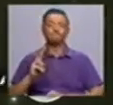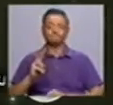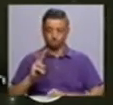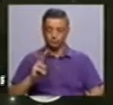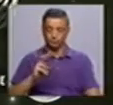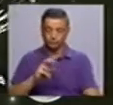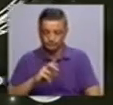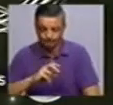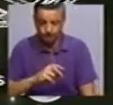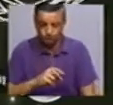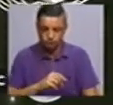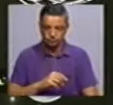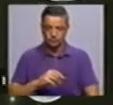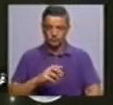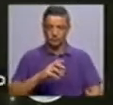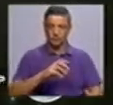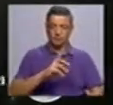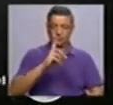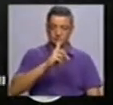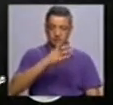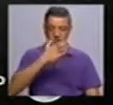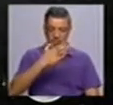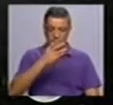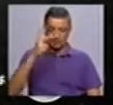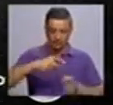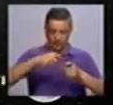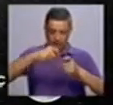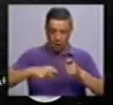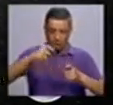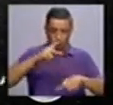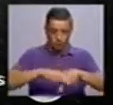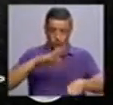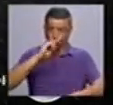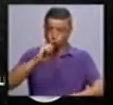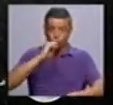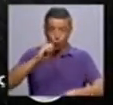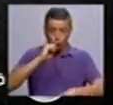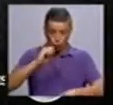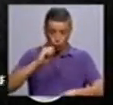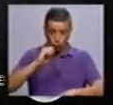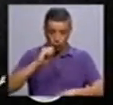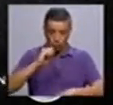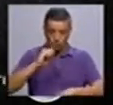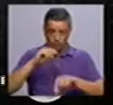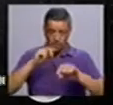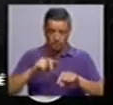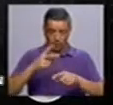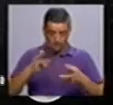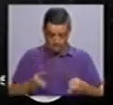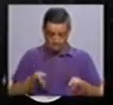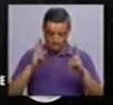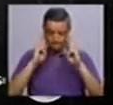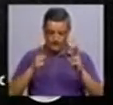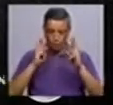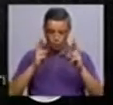constante Hubble de cerca de 67 km por segundo por megaparsec. Ora bem, isto é um dos métodos, é um método